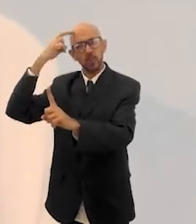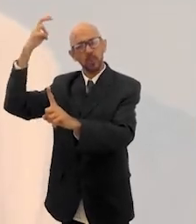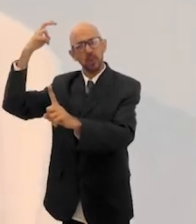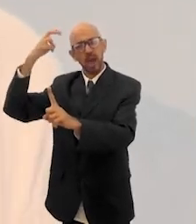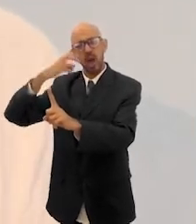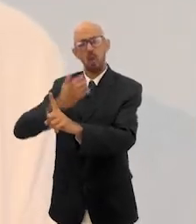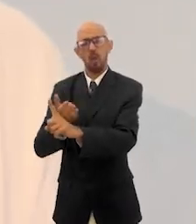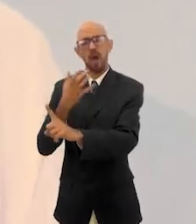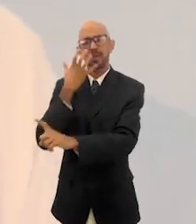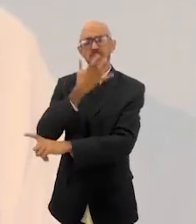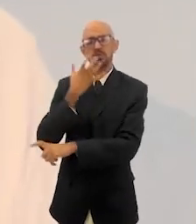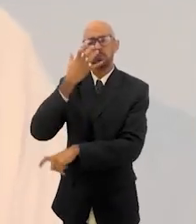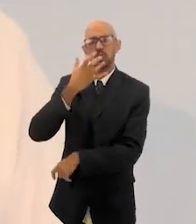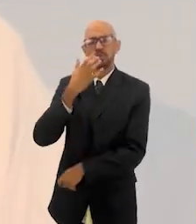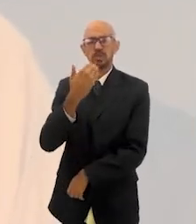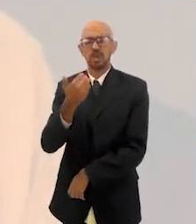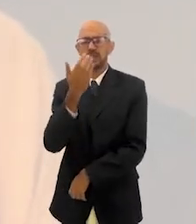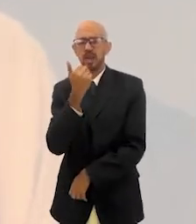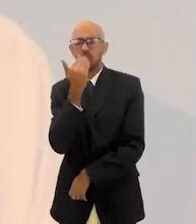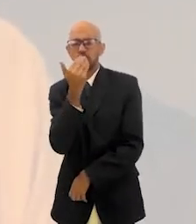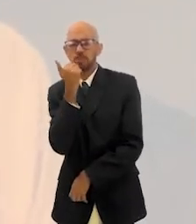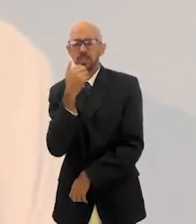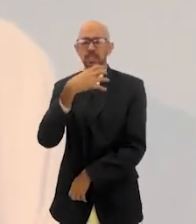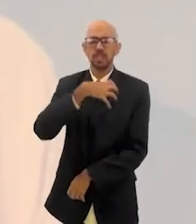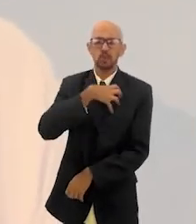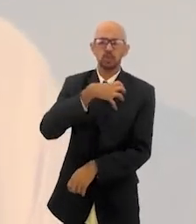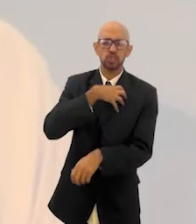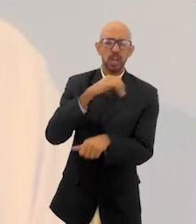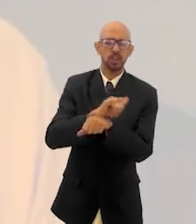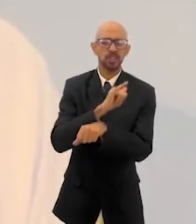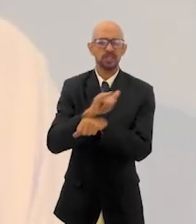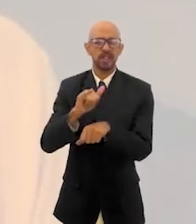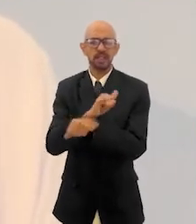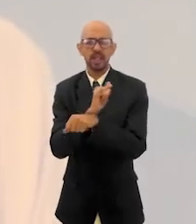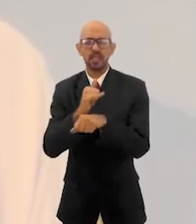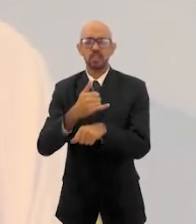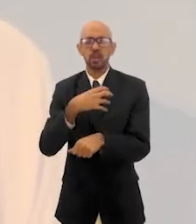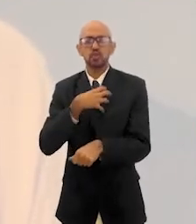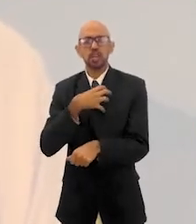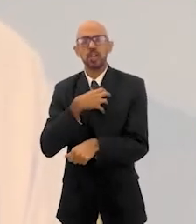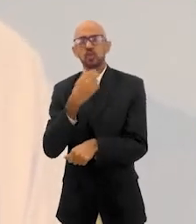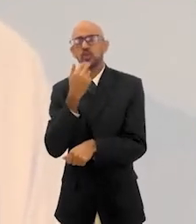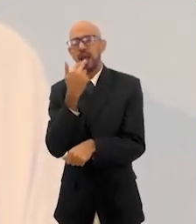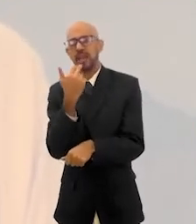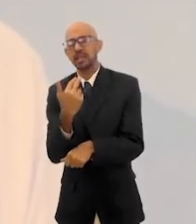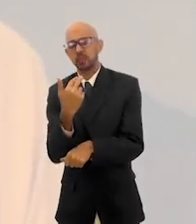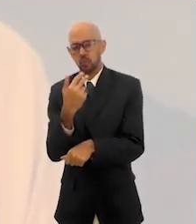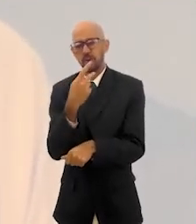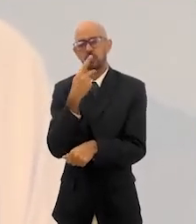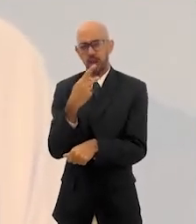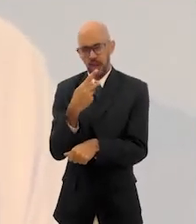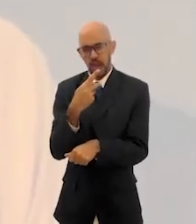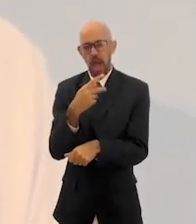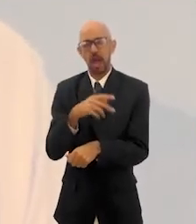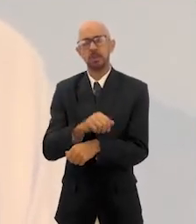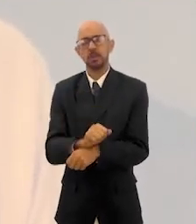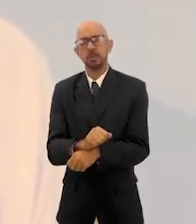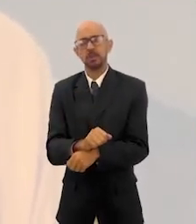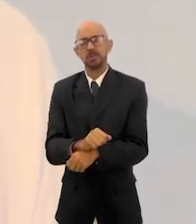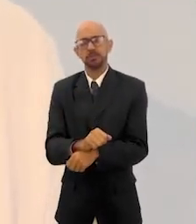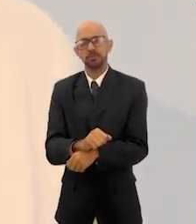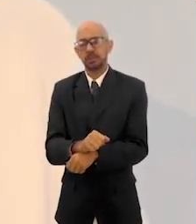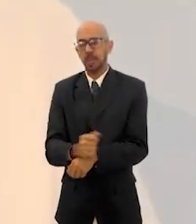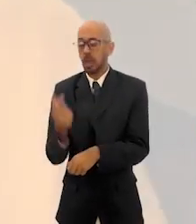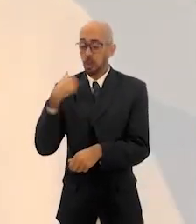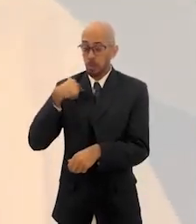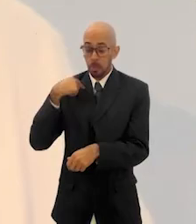comida, as pessoas, a forma de falar, o sotaque. Eu falei, olha, rapaz, que maravilha, né? O Nordeste é bem